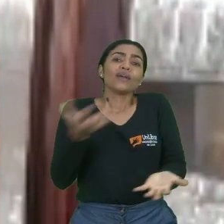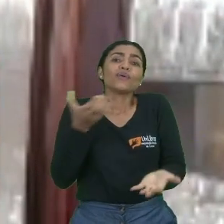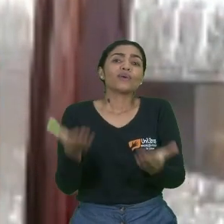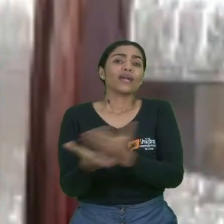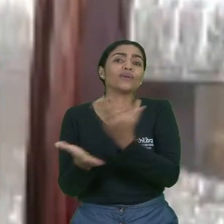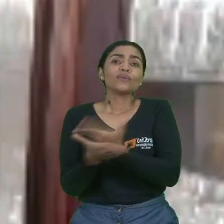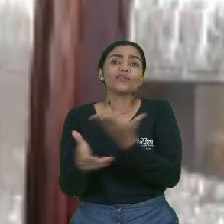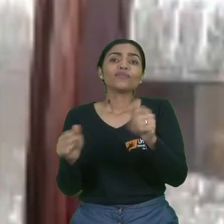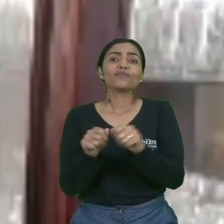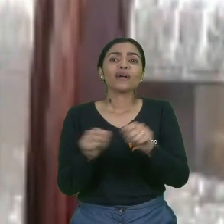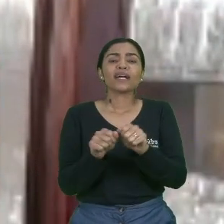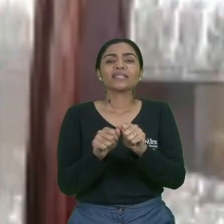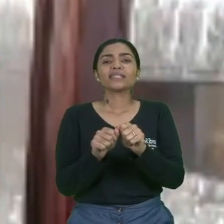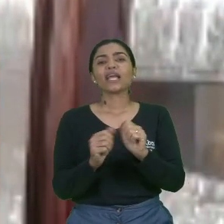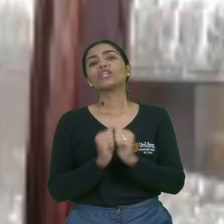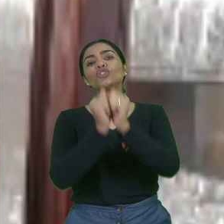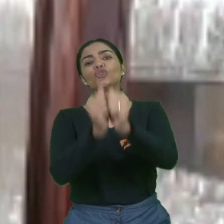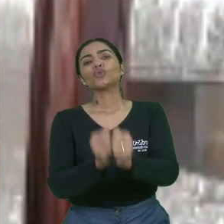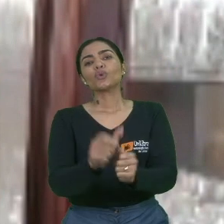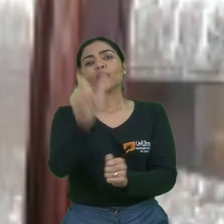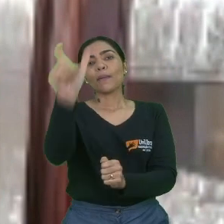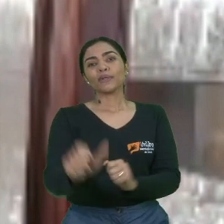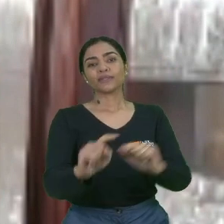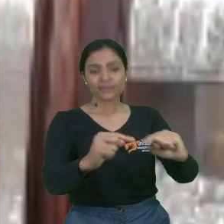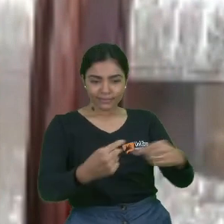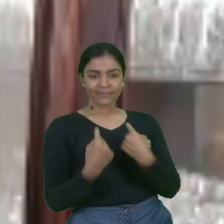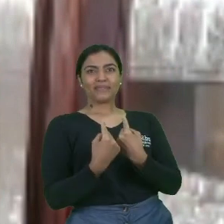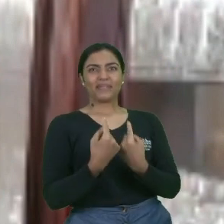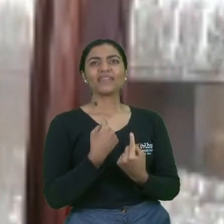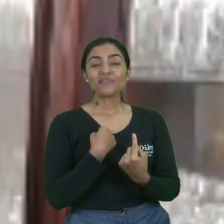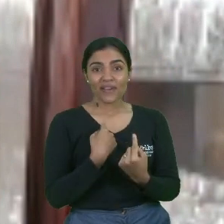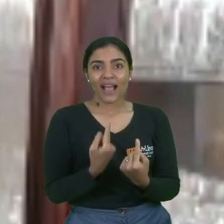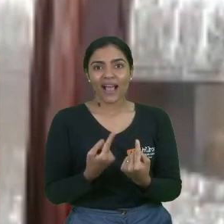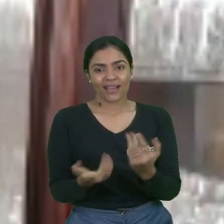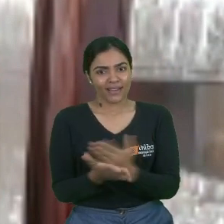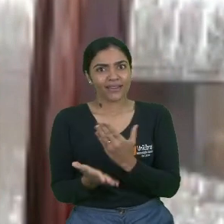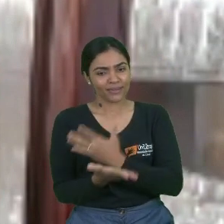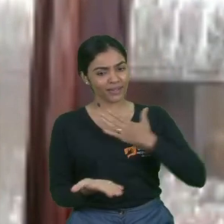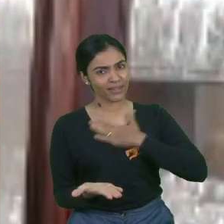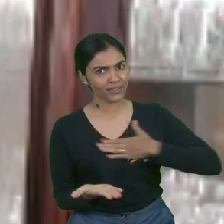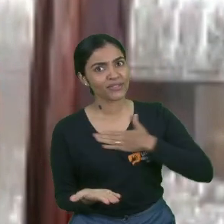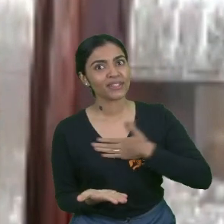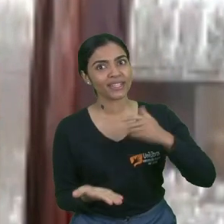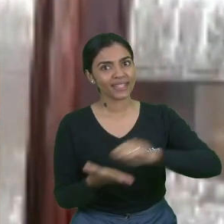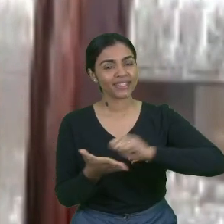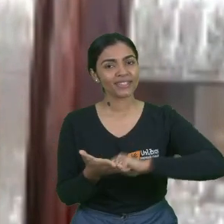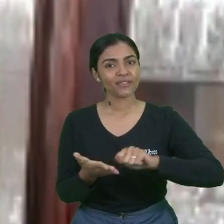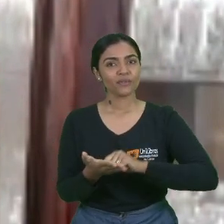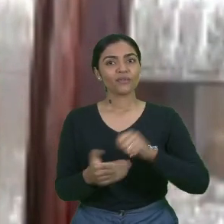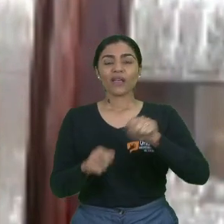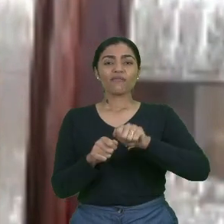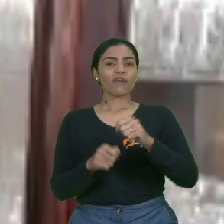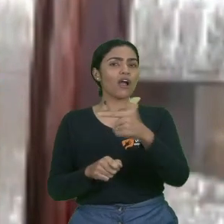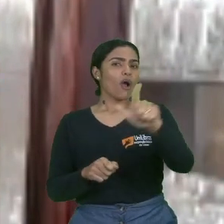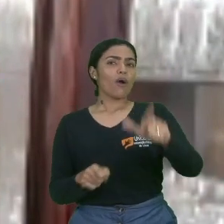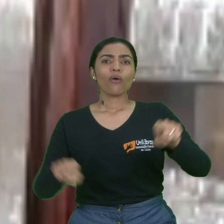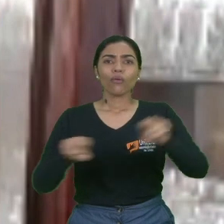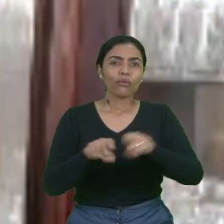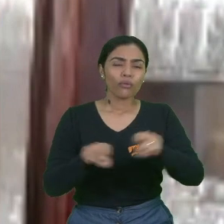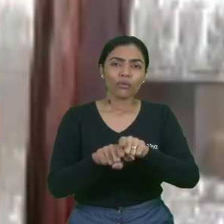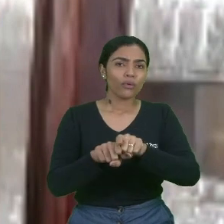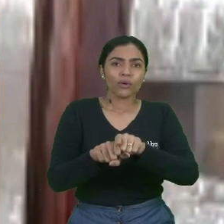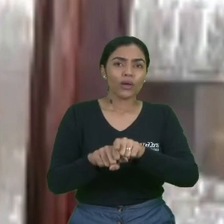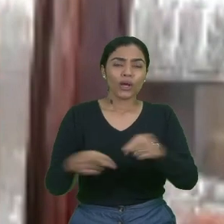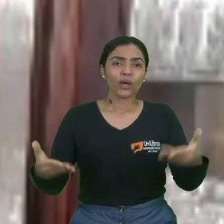vídeo tá me Farei como fazer mais fácil fazer outros assim esse que